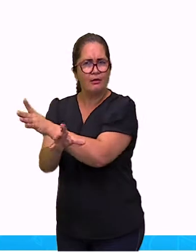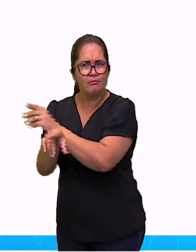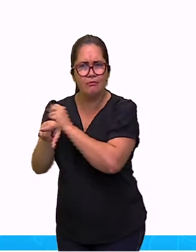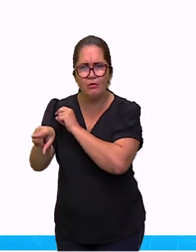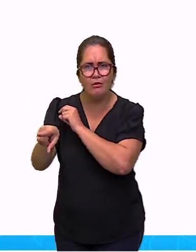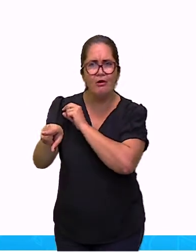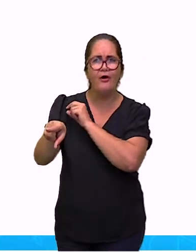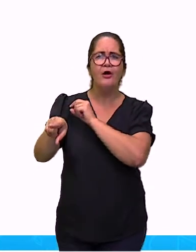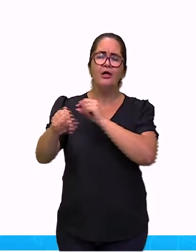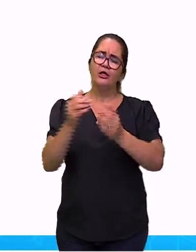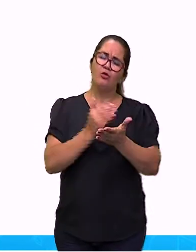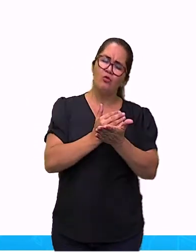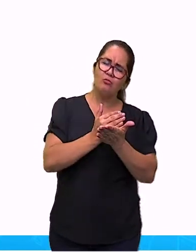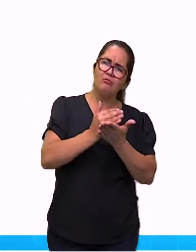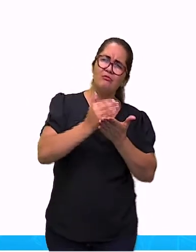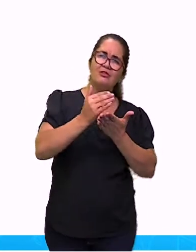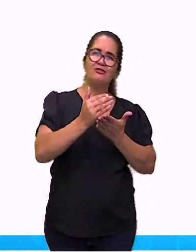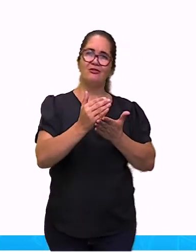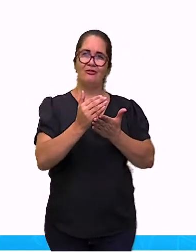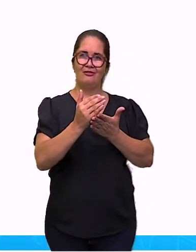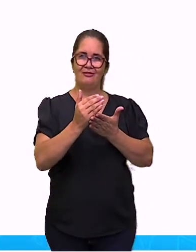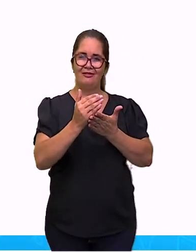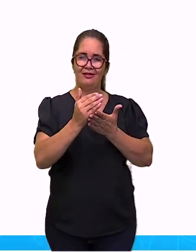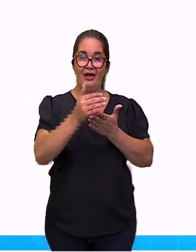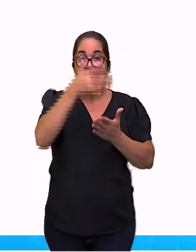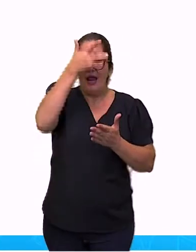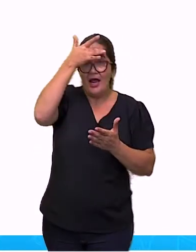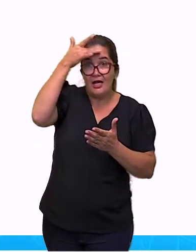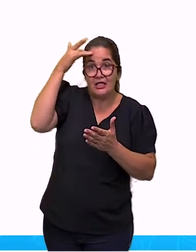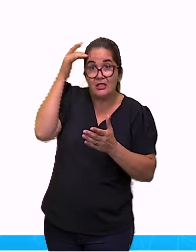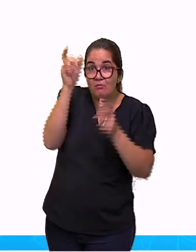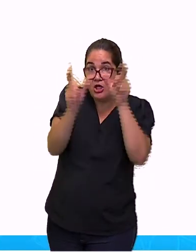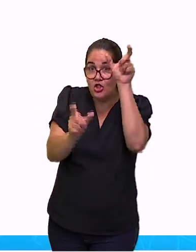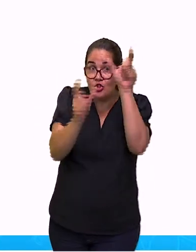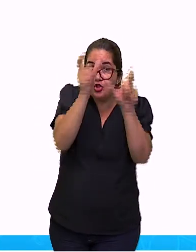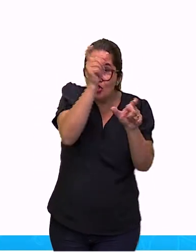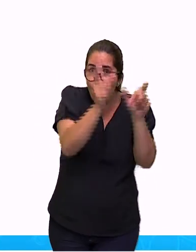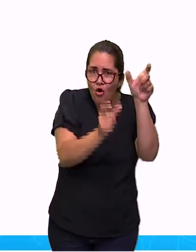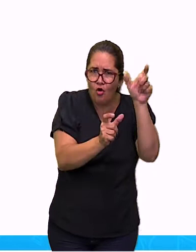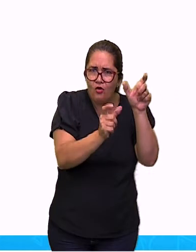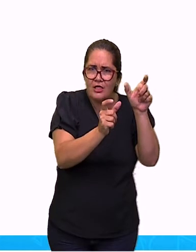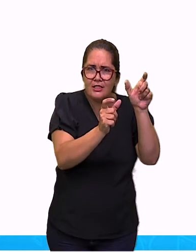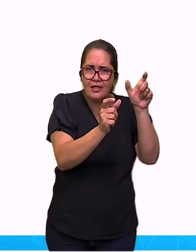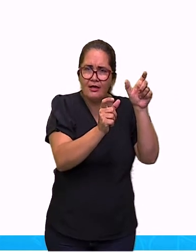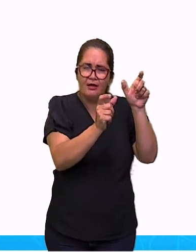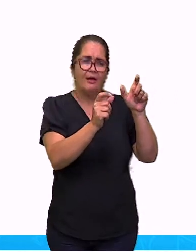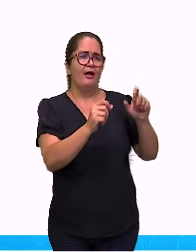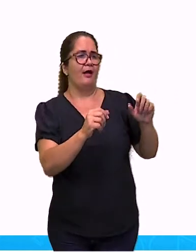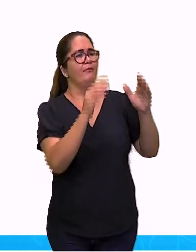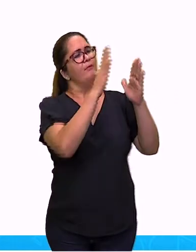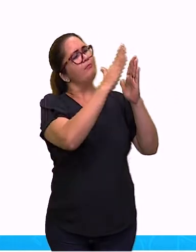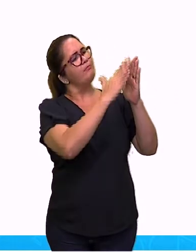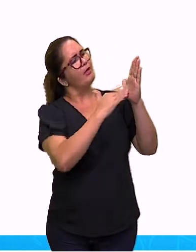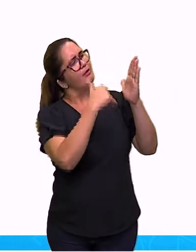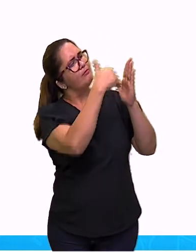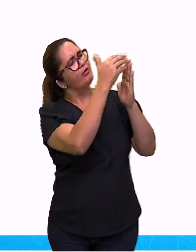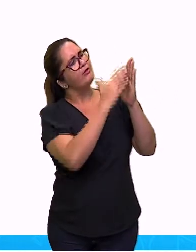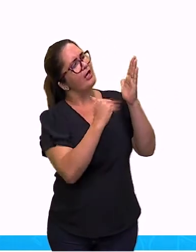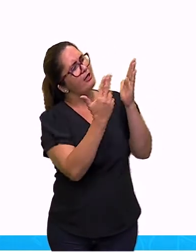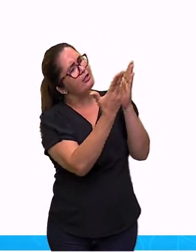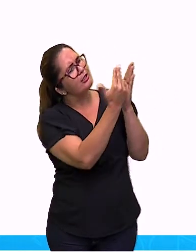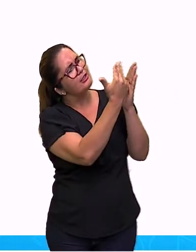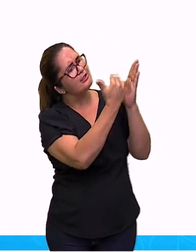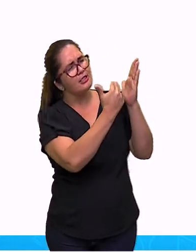olha, na Revolução de 1930. Então, foi um período, né, bem longo, onde o pontilhismo se